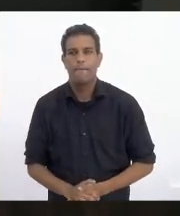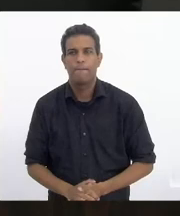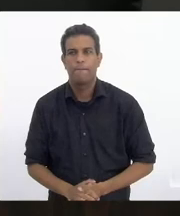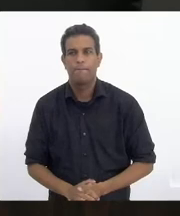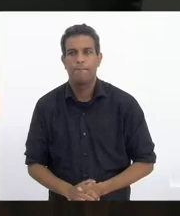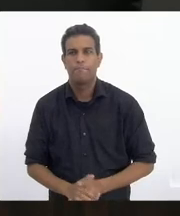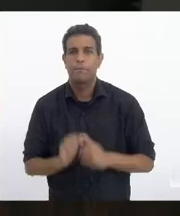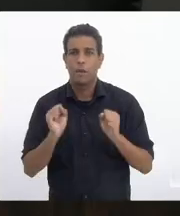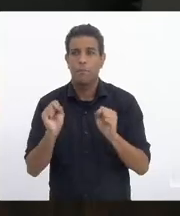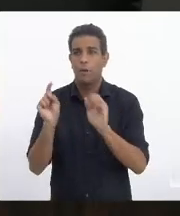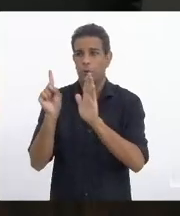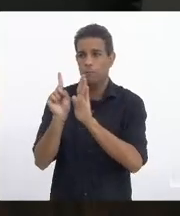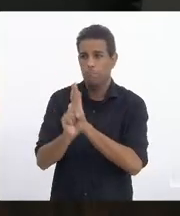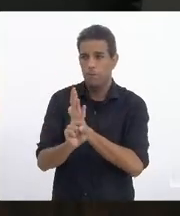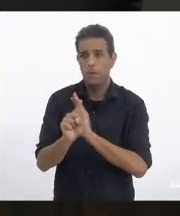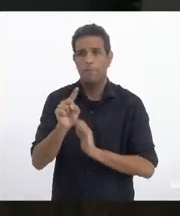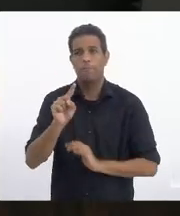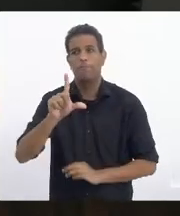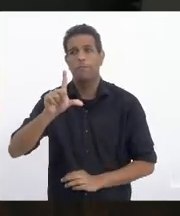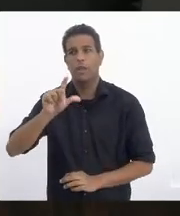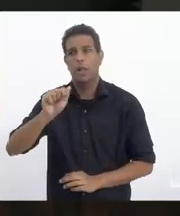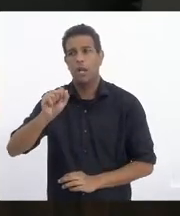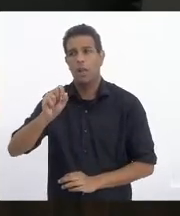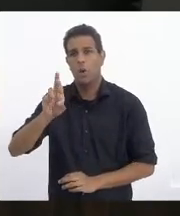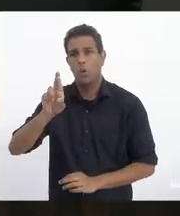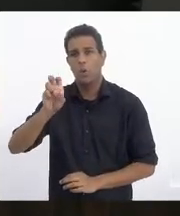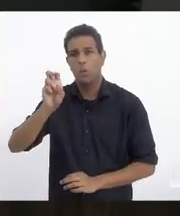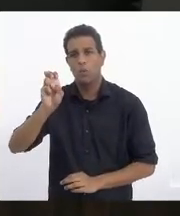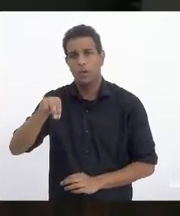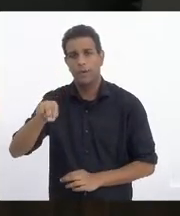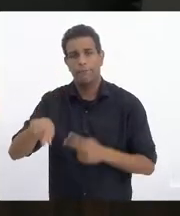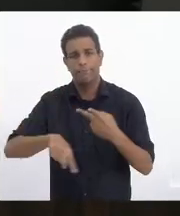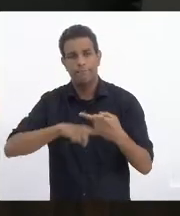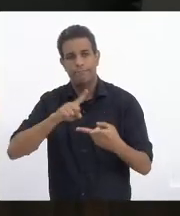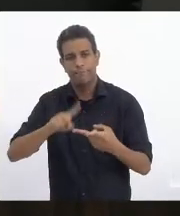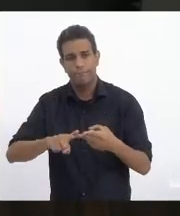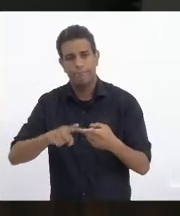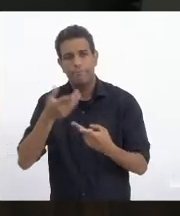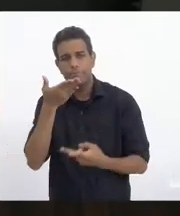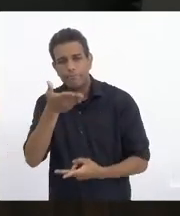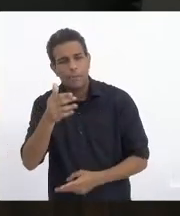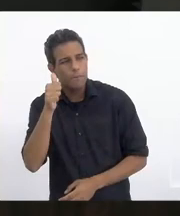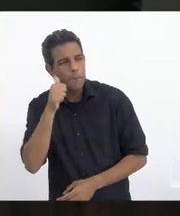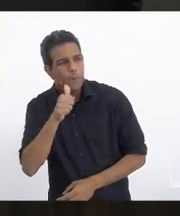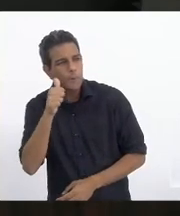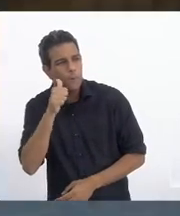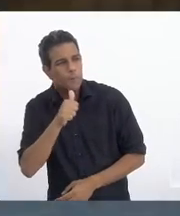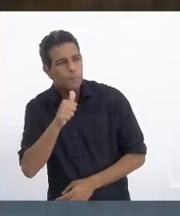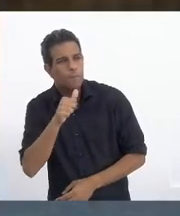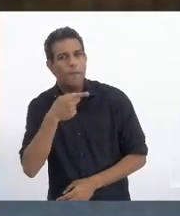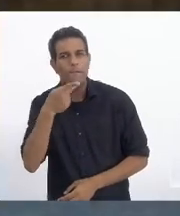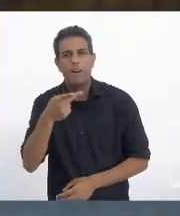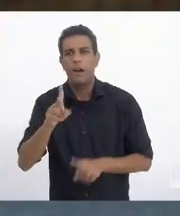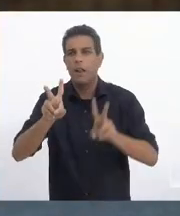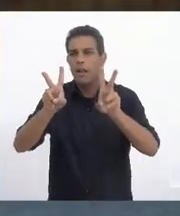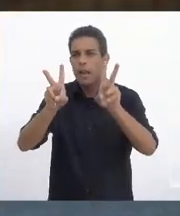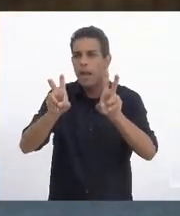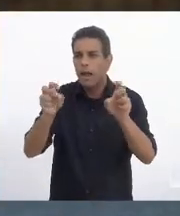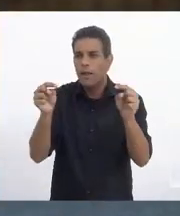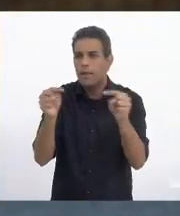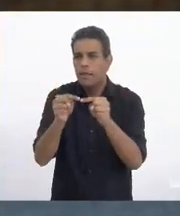Pode fazer uma pergunta. Então, eu vou inscrever a Lauren, que se inscreveu. E a senhora é? A senhora quer fazer no microfone?